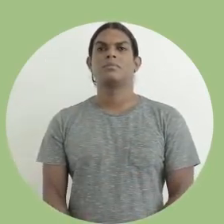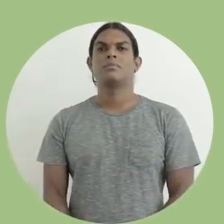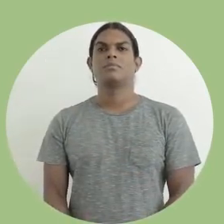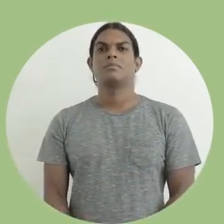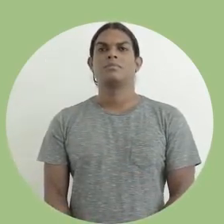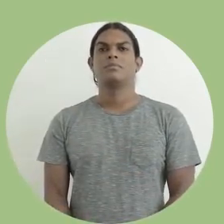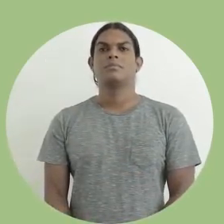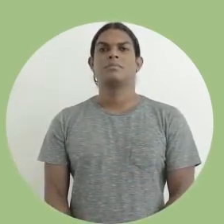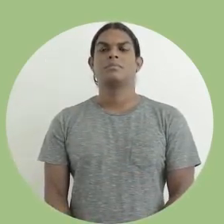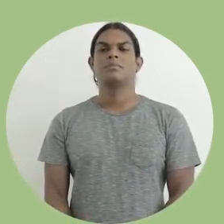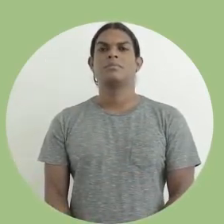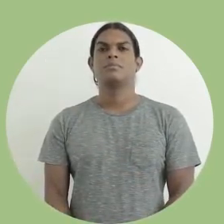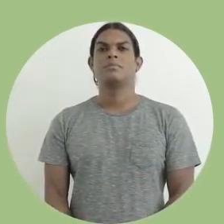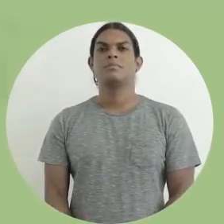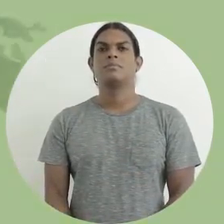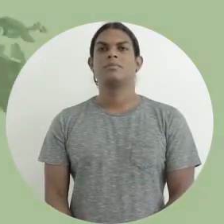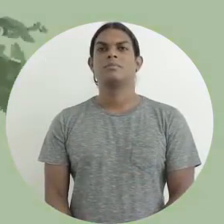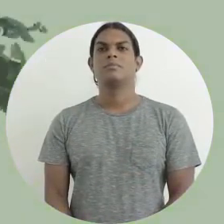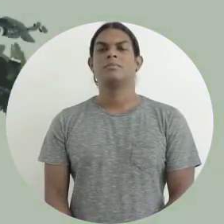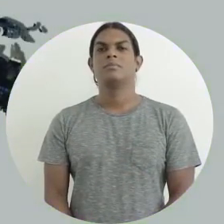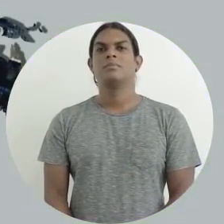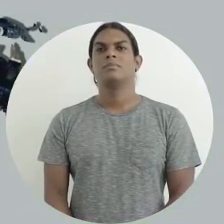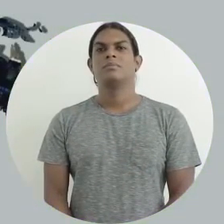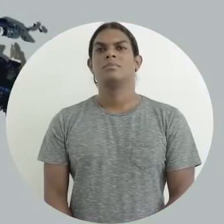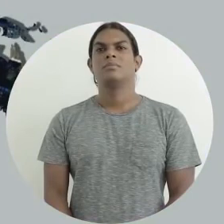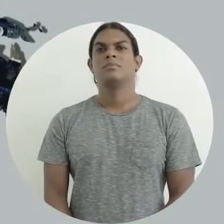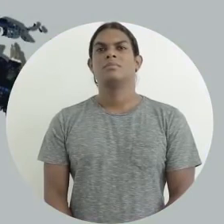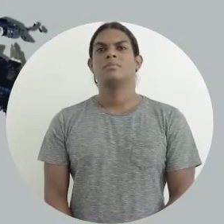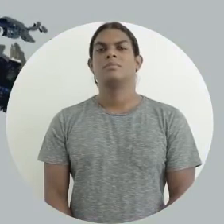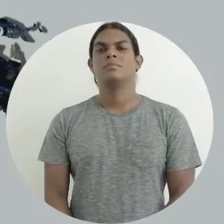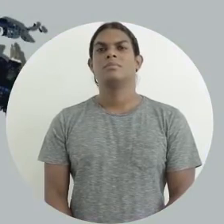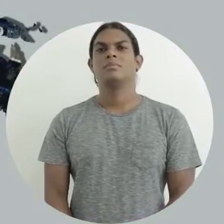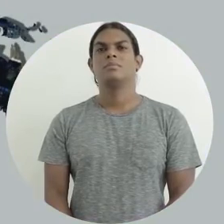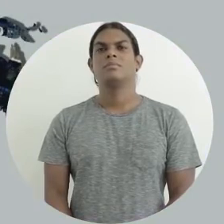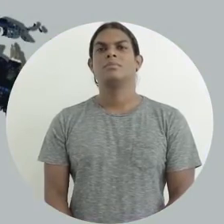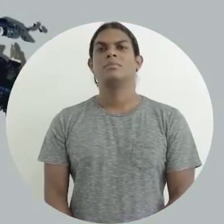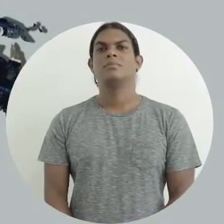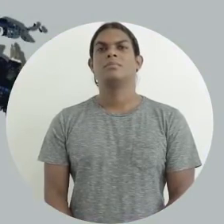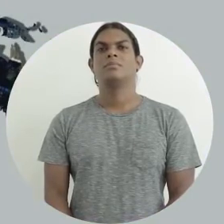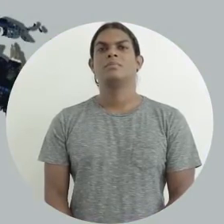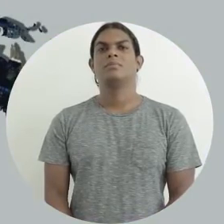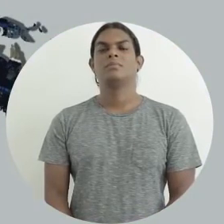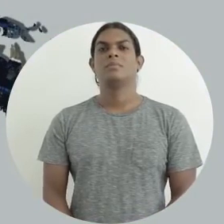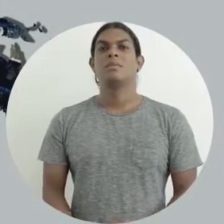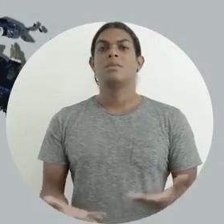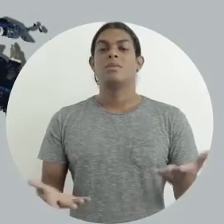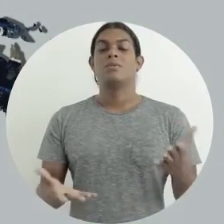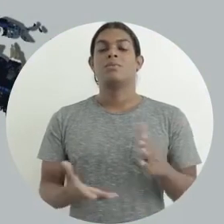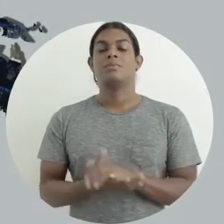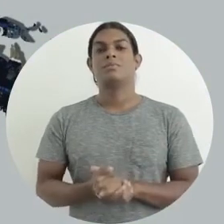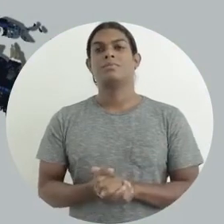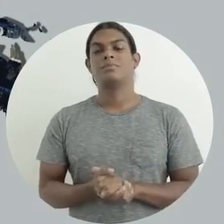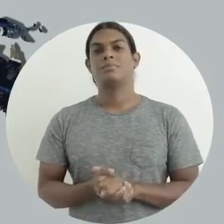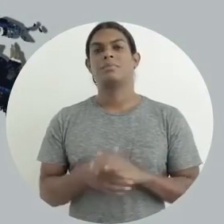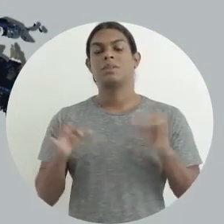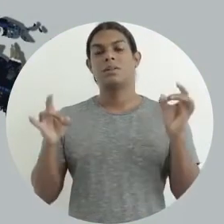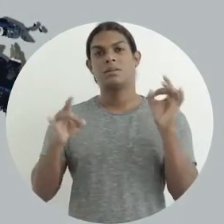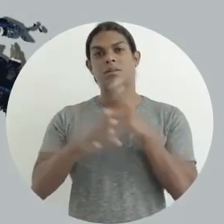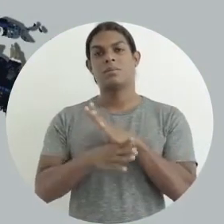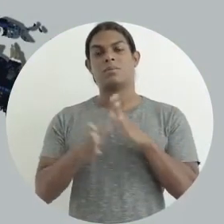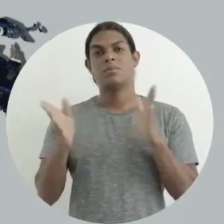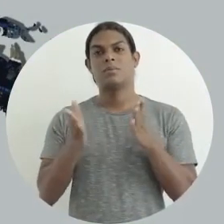reforçando entre si posicionamentos e parcerias comerciais e tecnológicas. Bom, queridos alunos, chegamos ao fim de mais